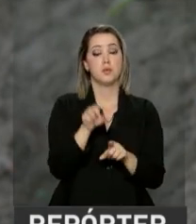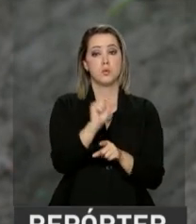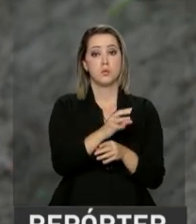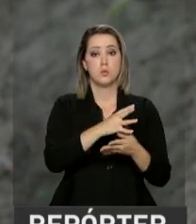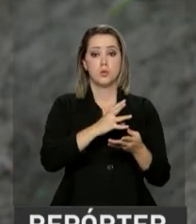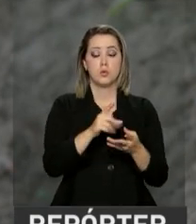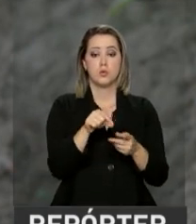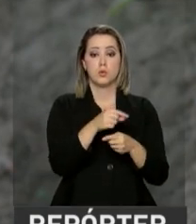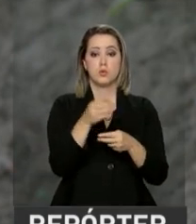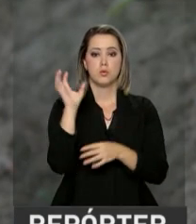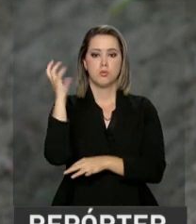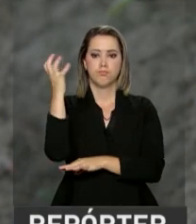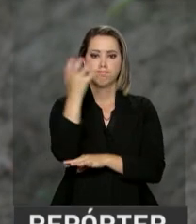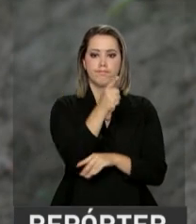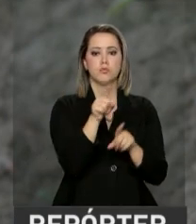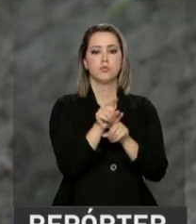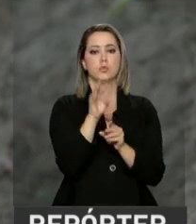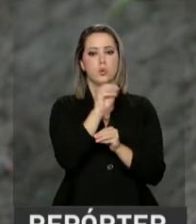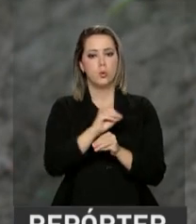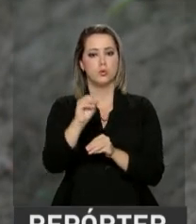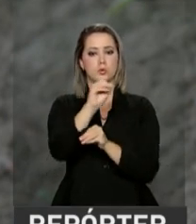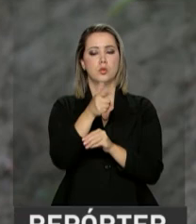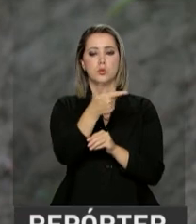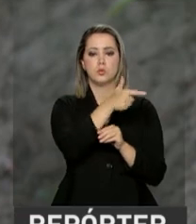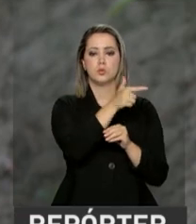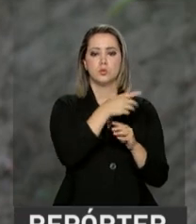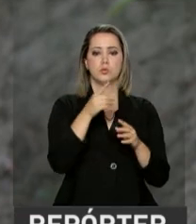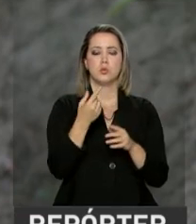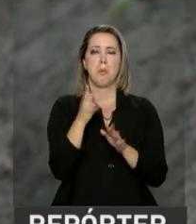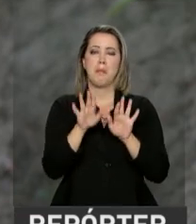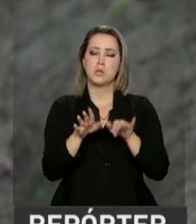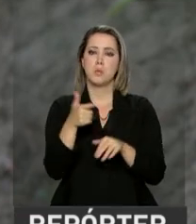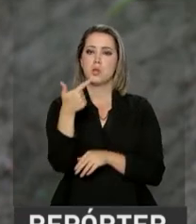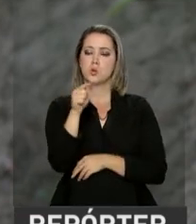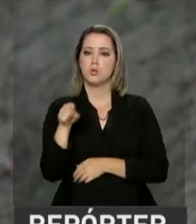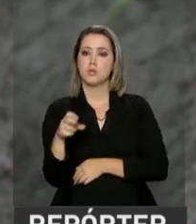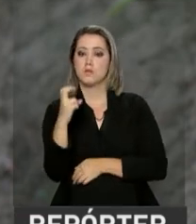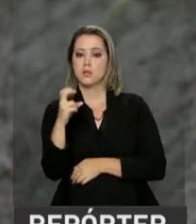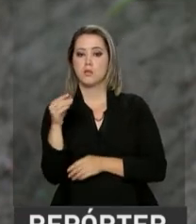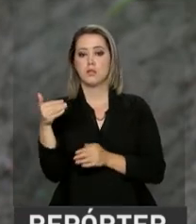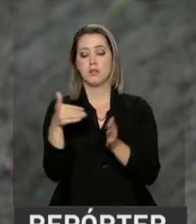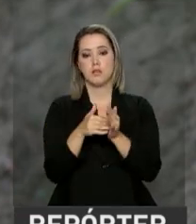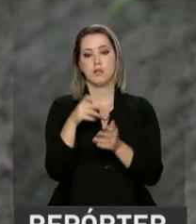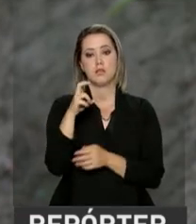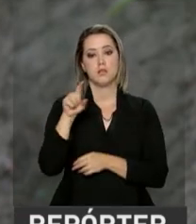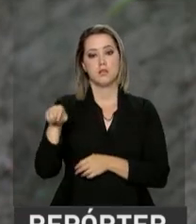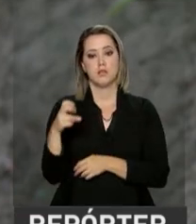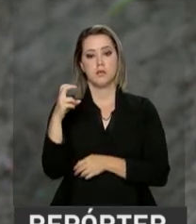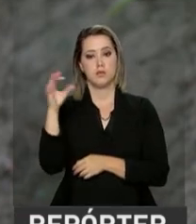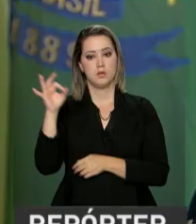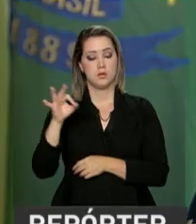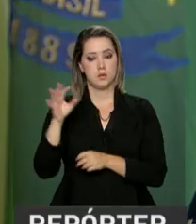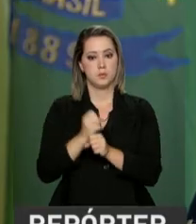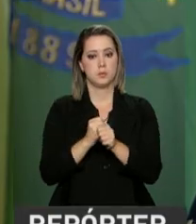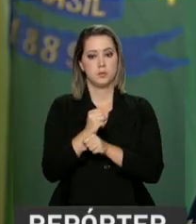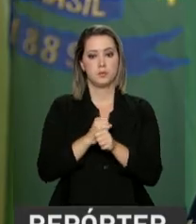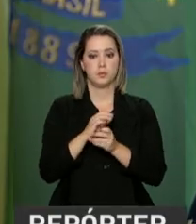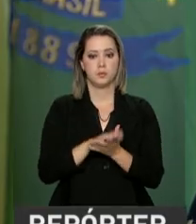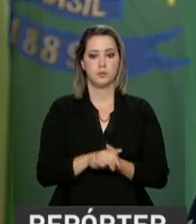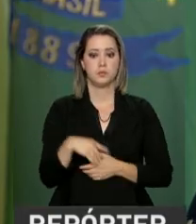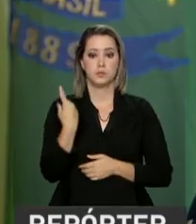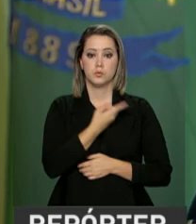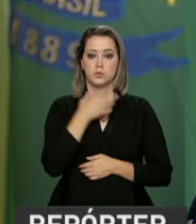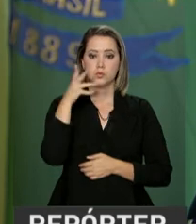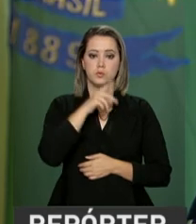de agroecologia. Nas demais linhas, os juros ficam entre 2,5% e 5,5% ao ano. Superamos a